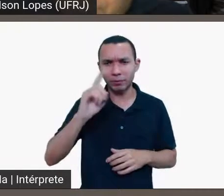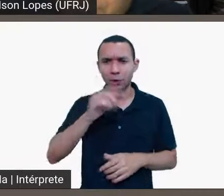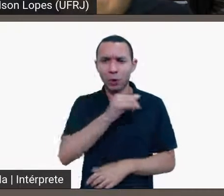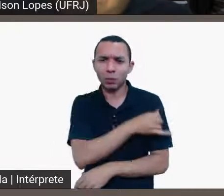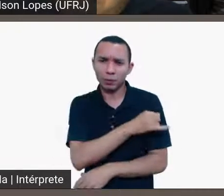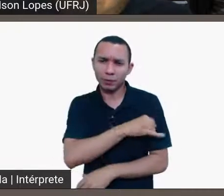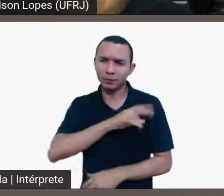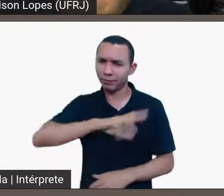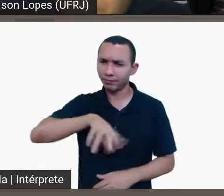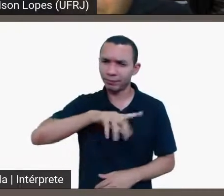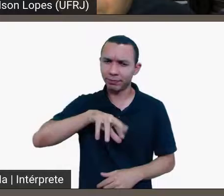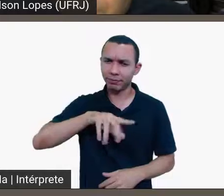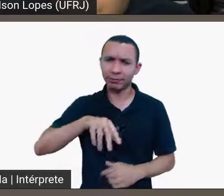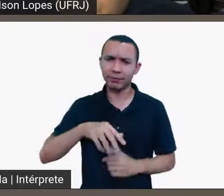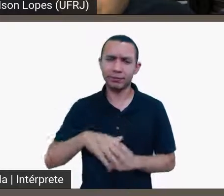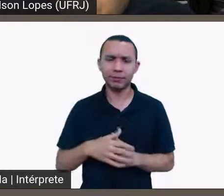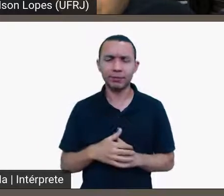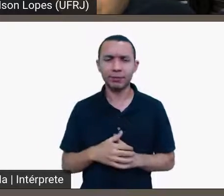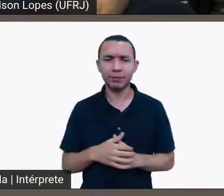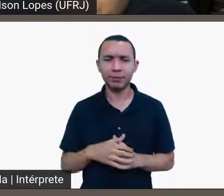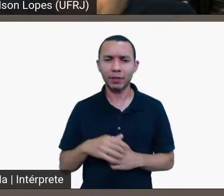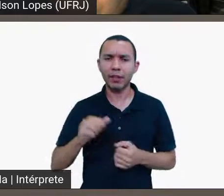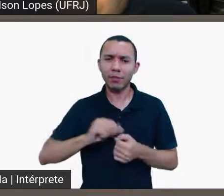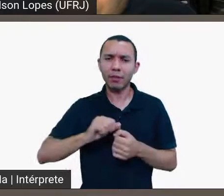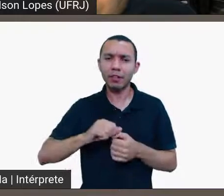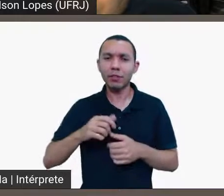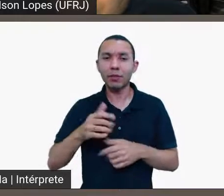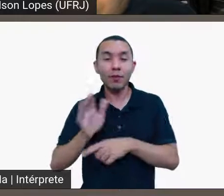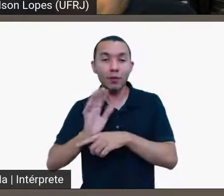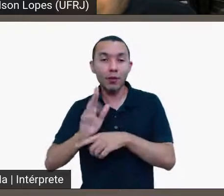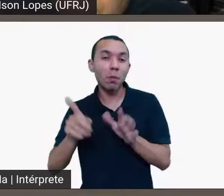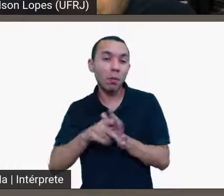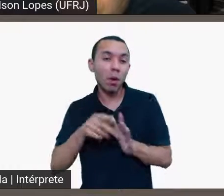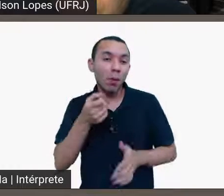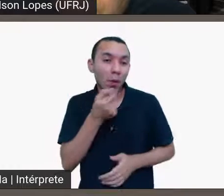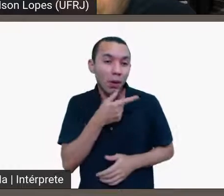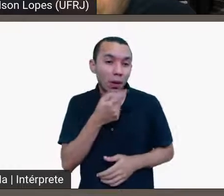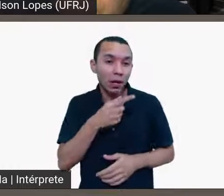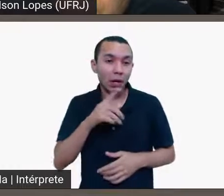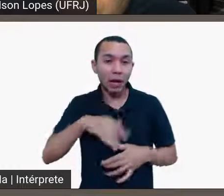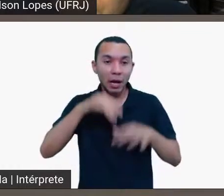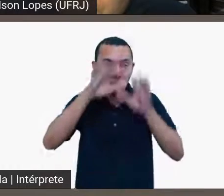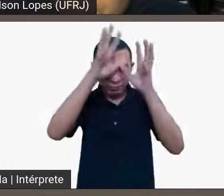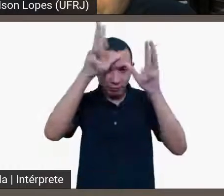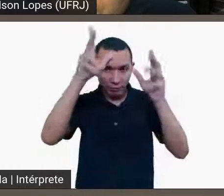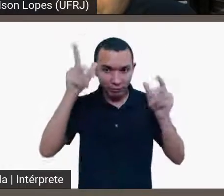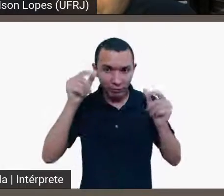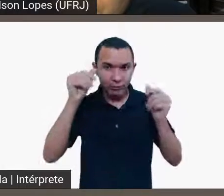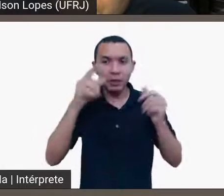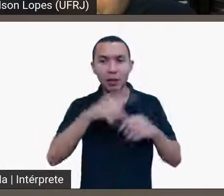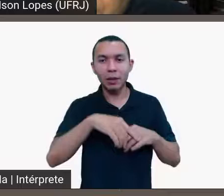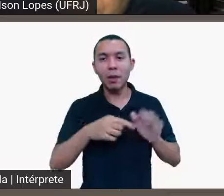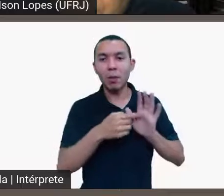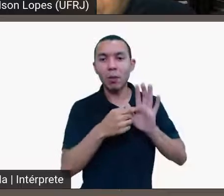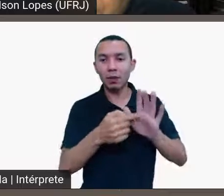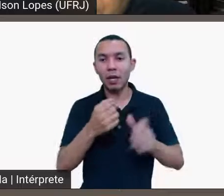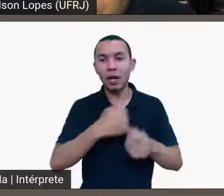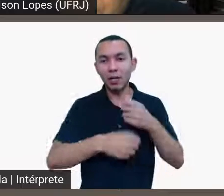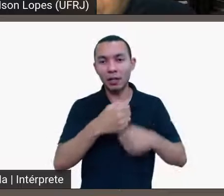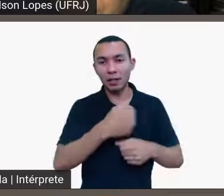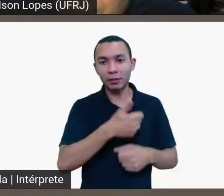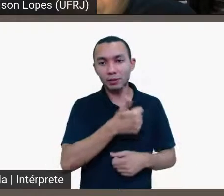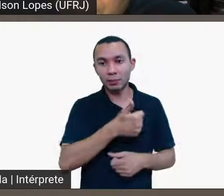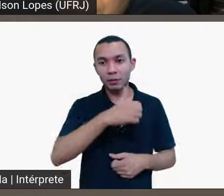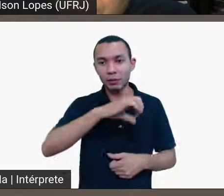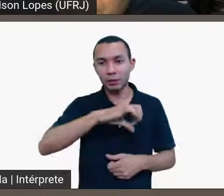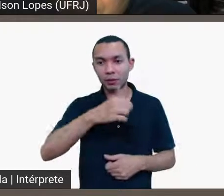que ele faz um filme de encomenda, que é no País das Amazonas, para a exposição de 22, e esse filme